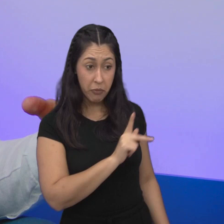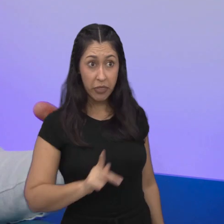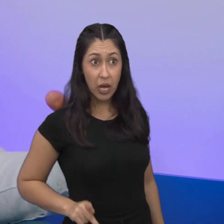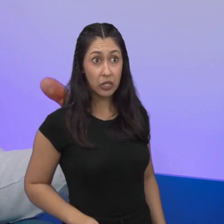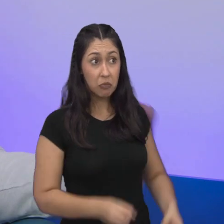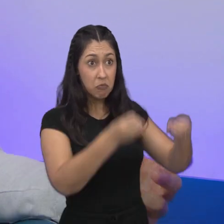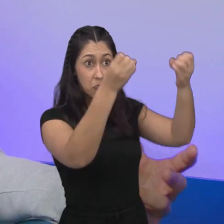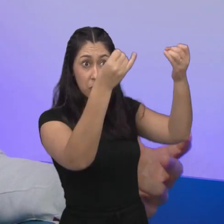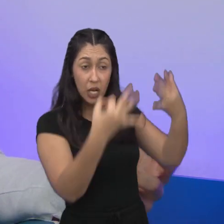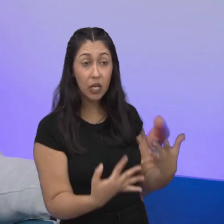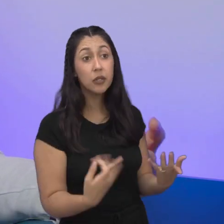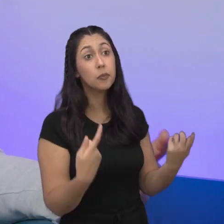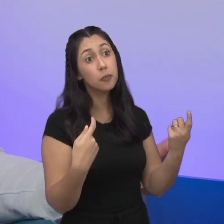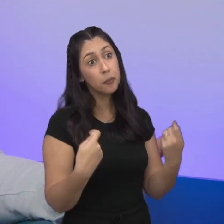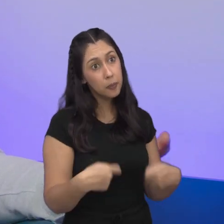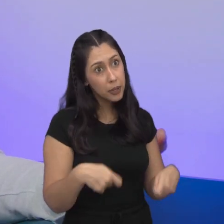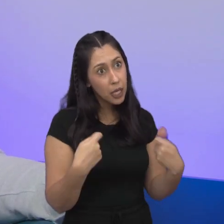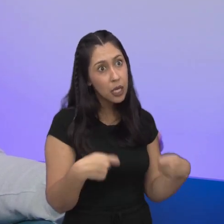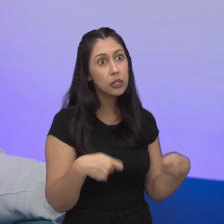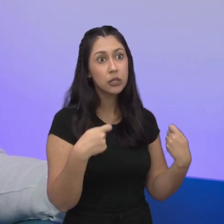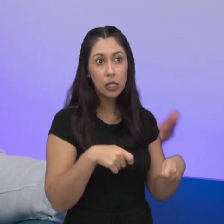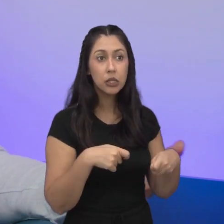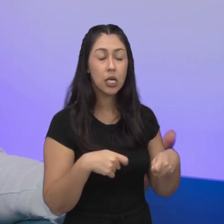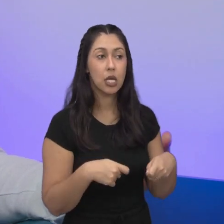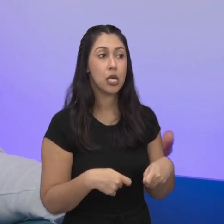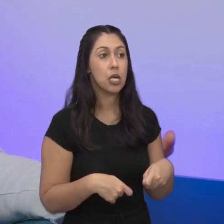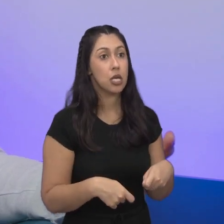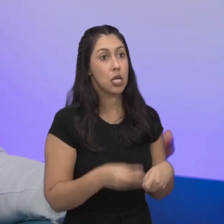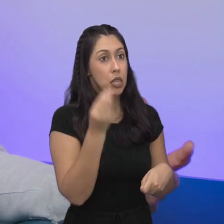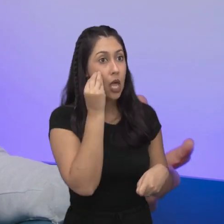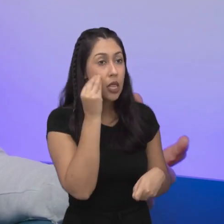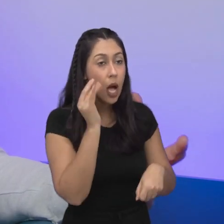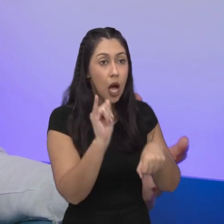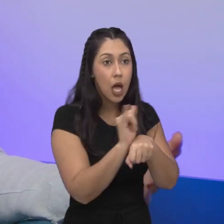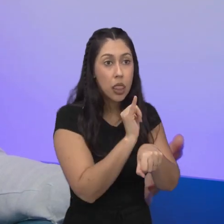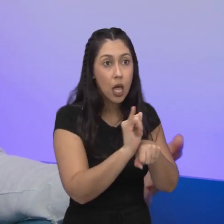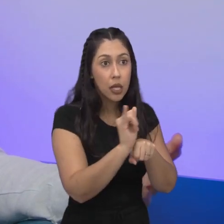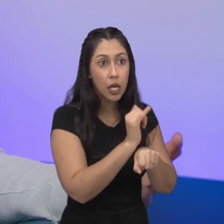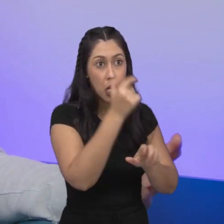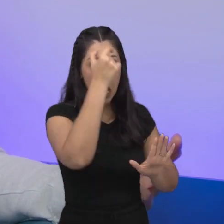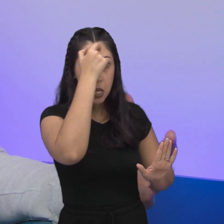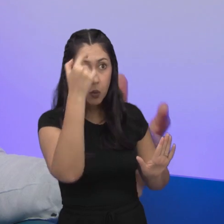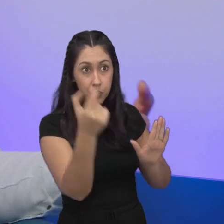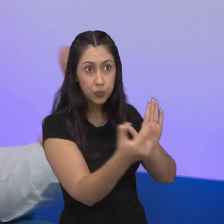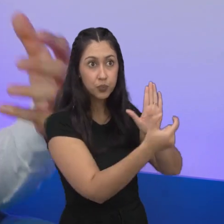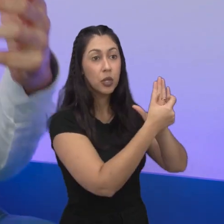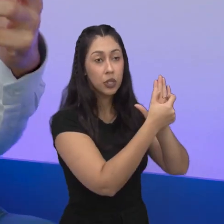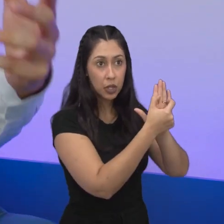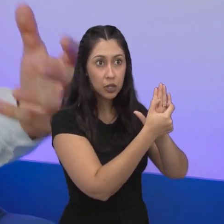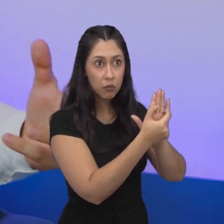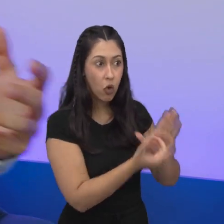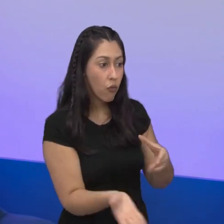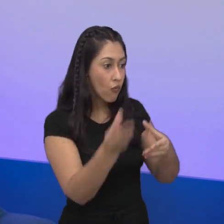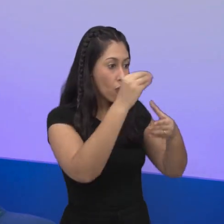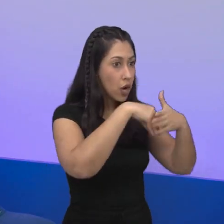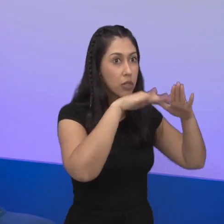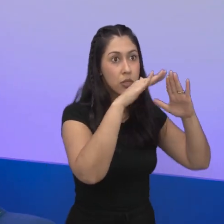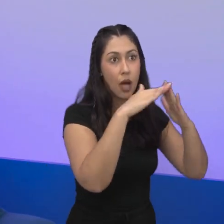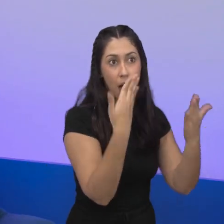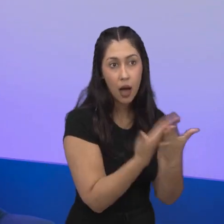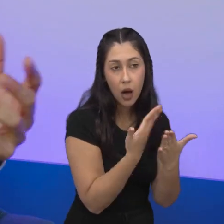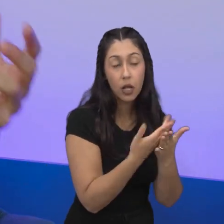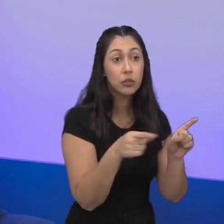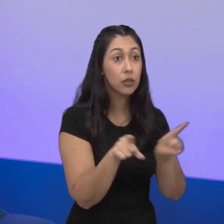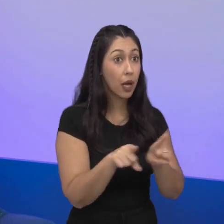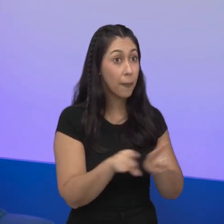falando da importância de se buscar desenvolver ferramentas para a inteligência artificial. Desenvolver isso para as escolas.